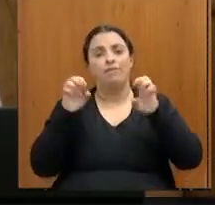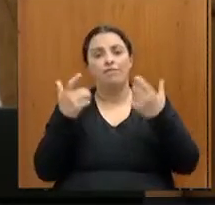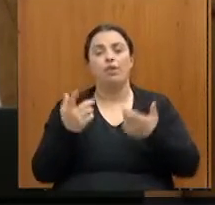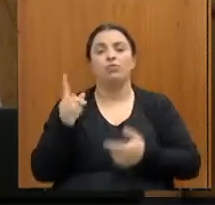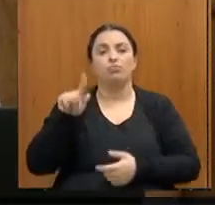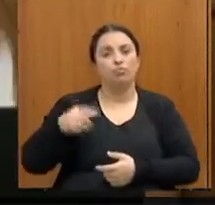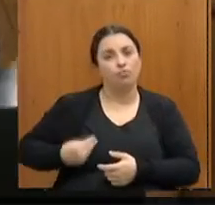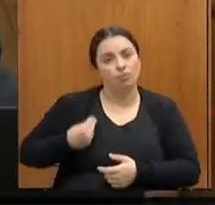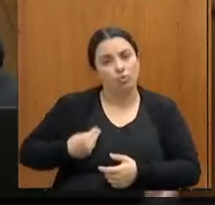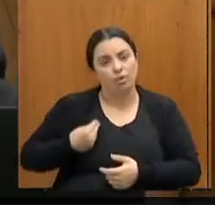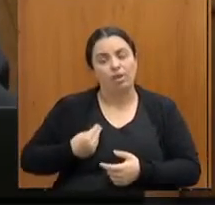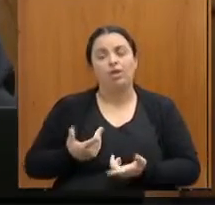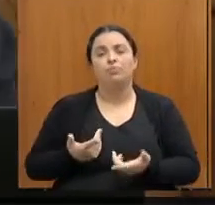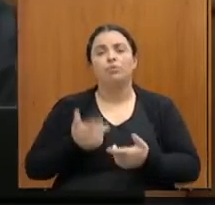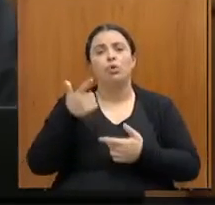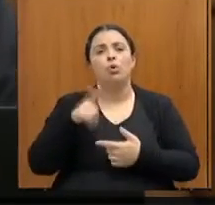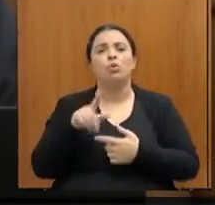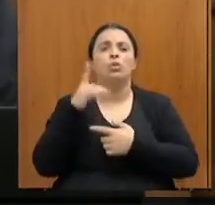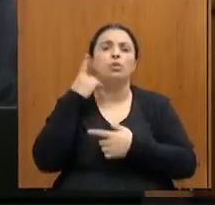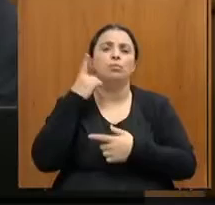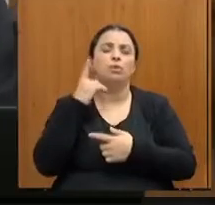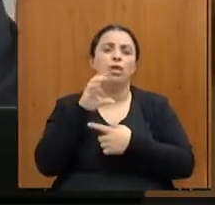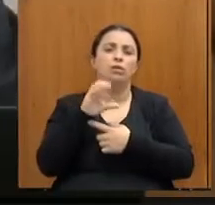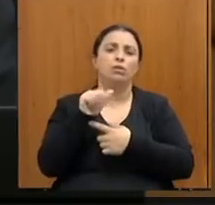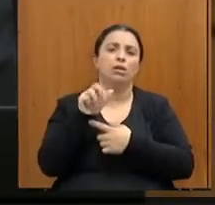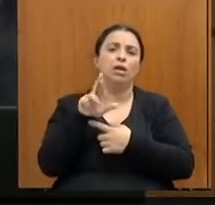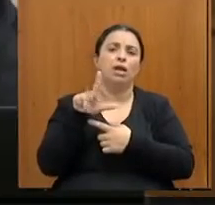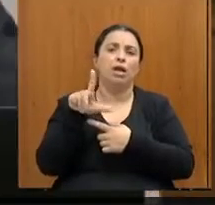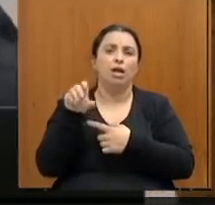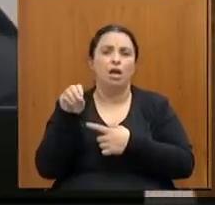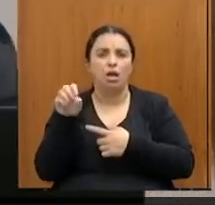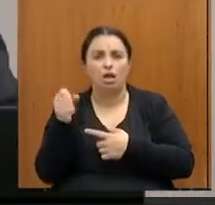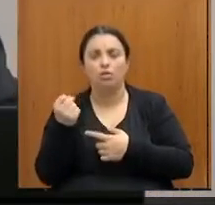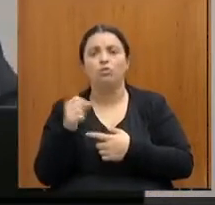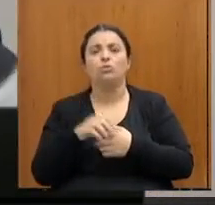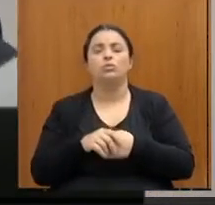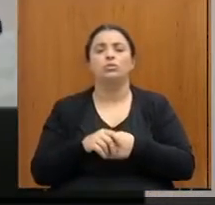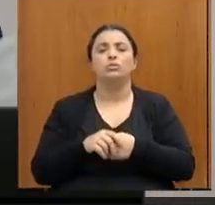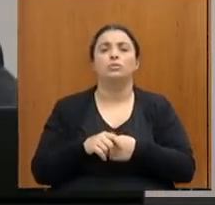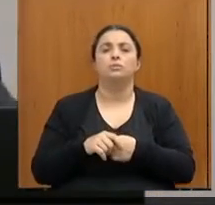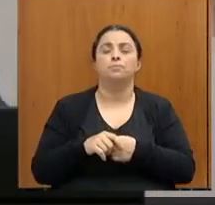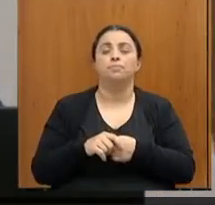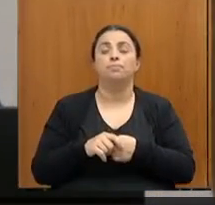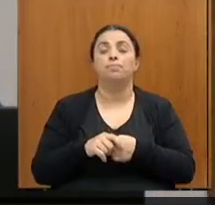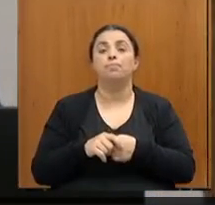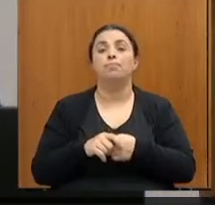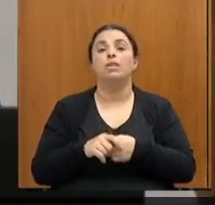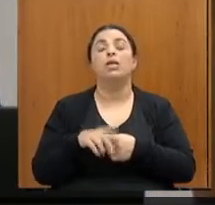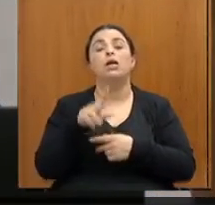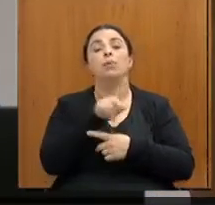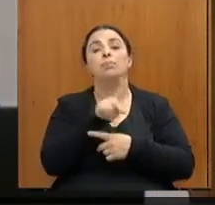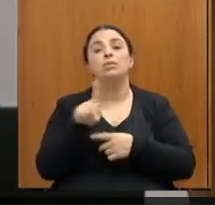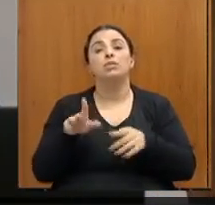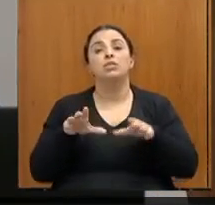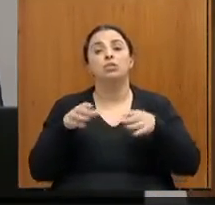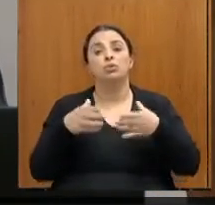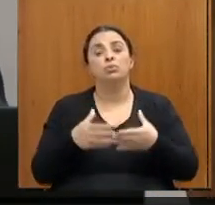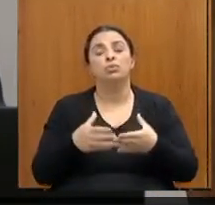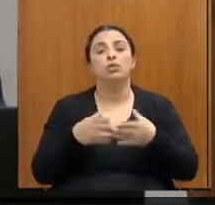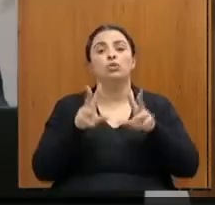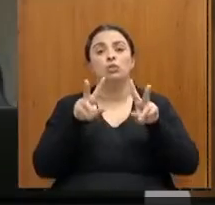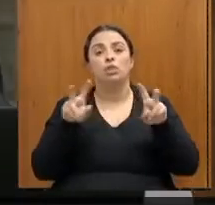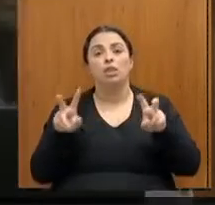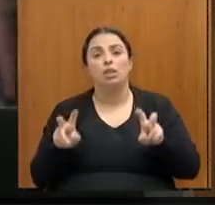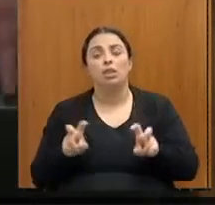deputado Carlos Henrique a nossa querida presidente da Comissão de assuntos municipais